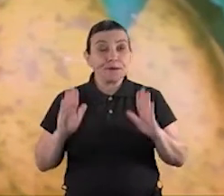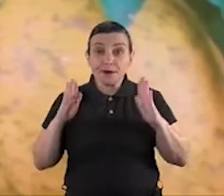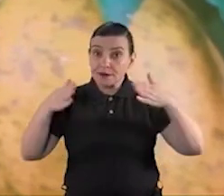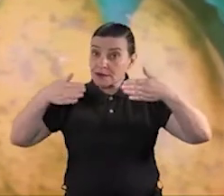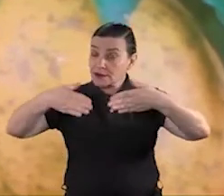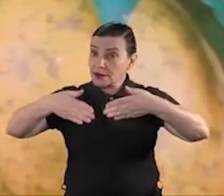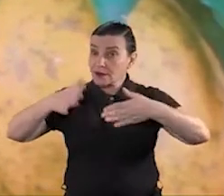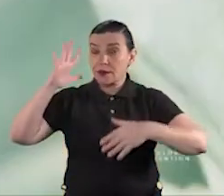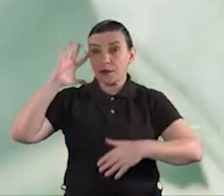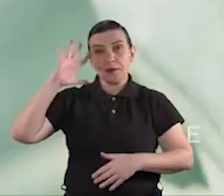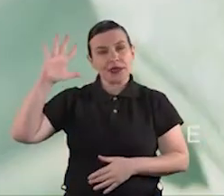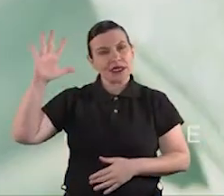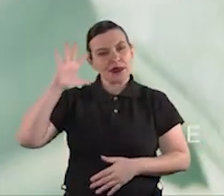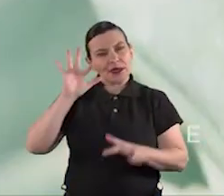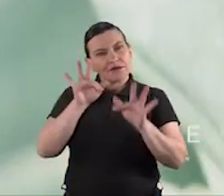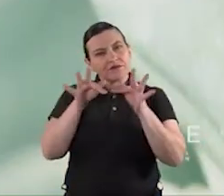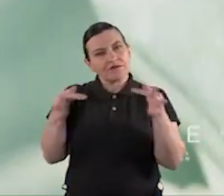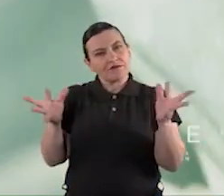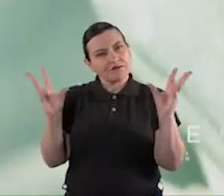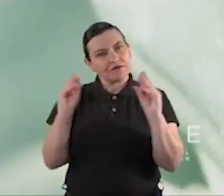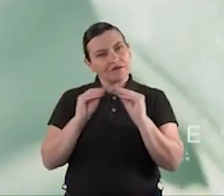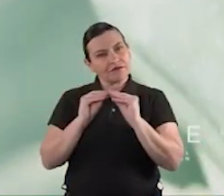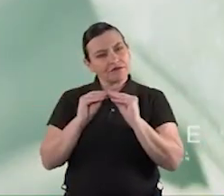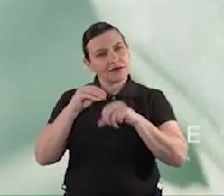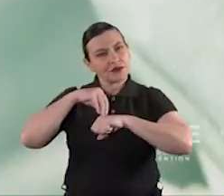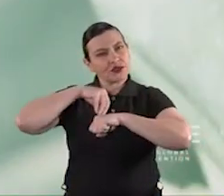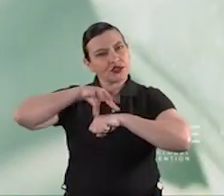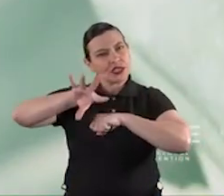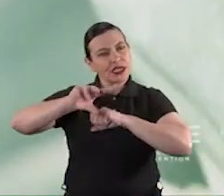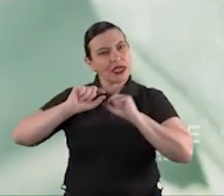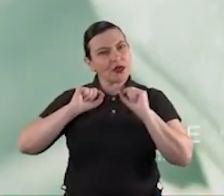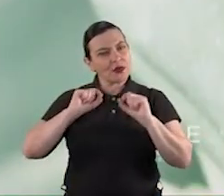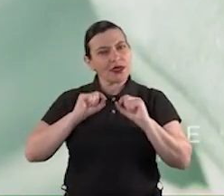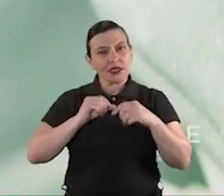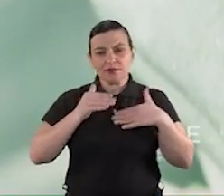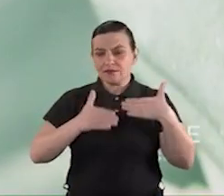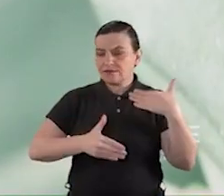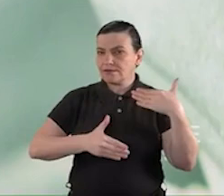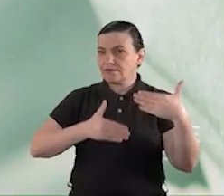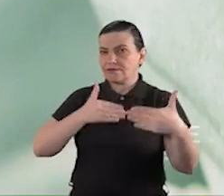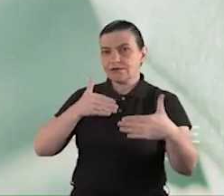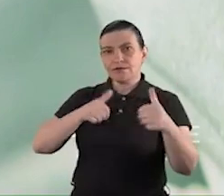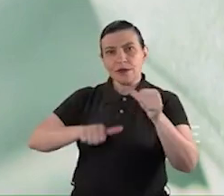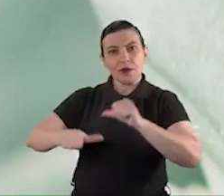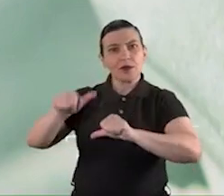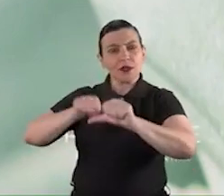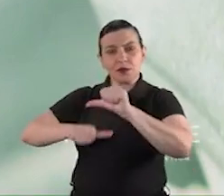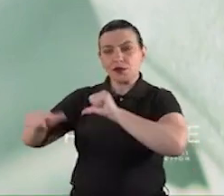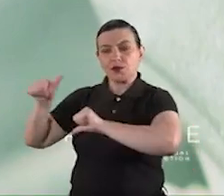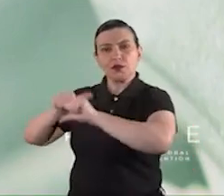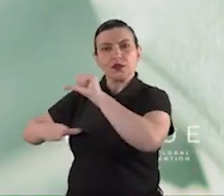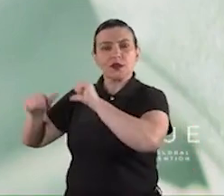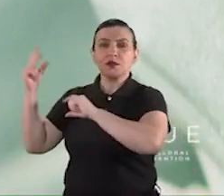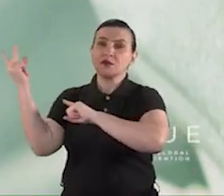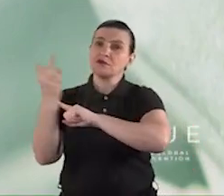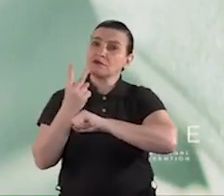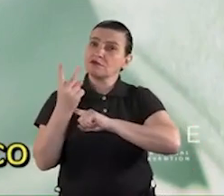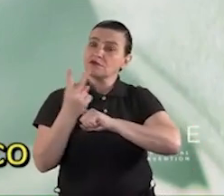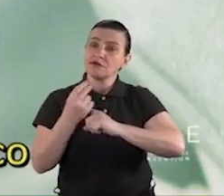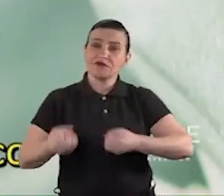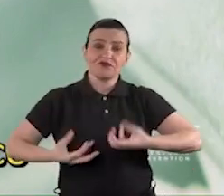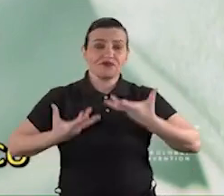especificamente um pensamento mais simplificado seria sugerir que estamos em um ciclo constante de imunidade que flui facilmente